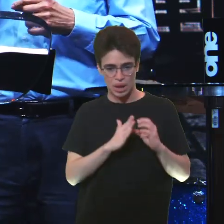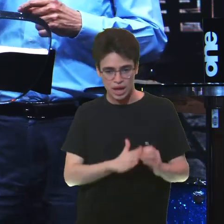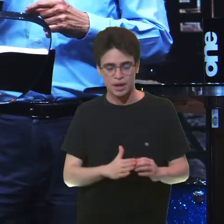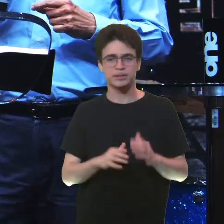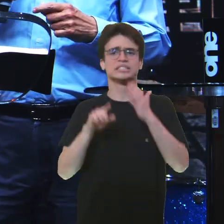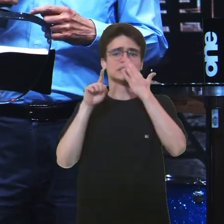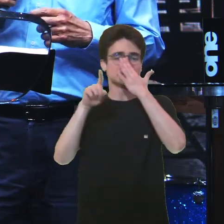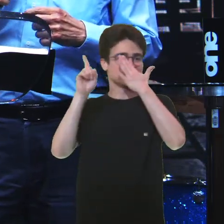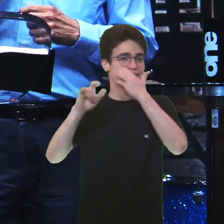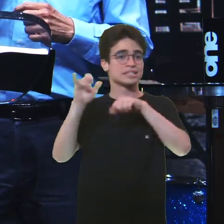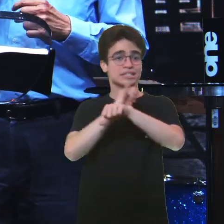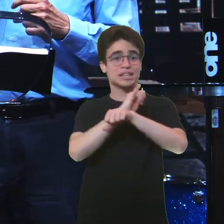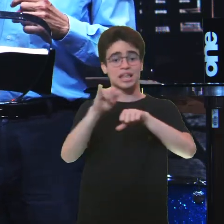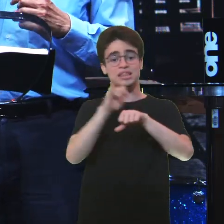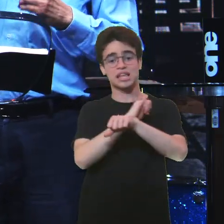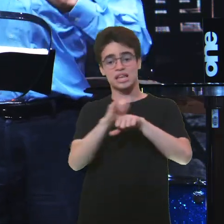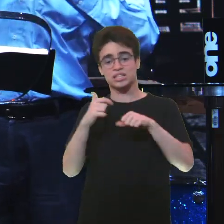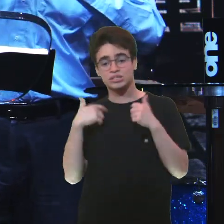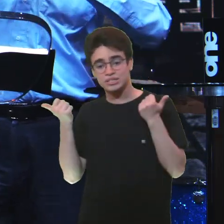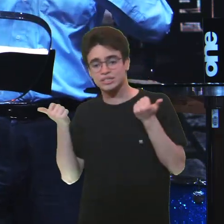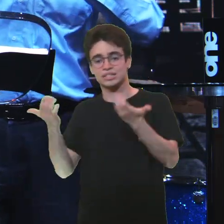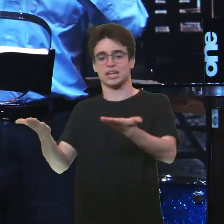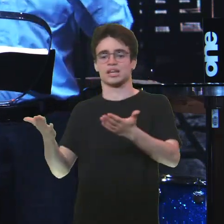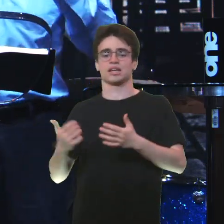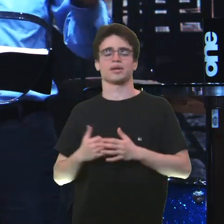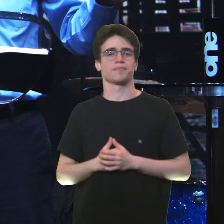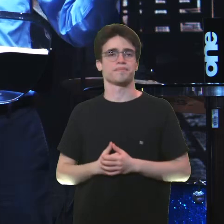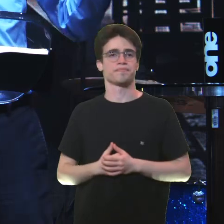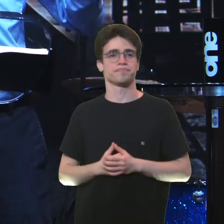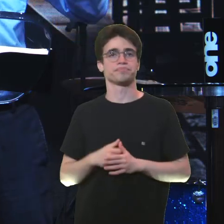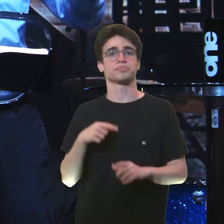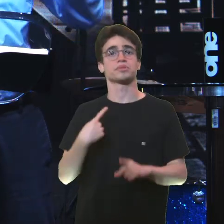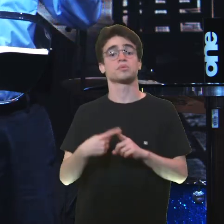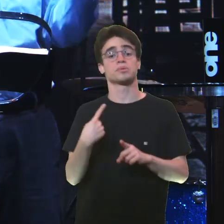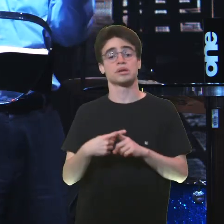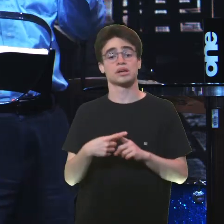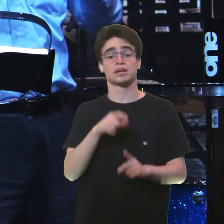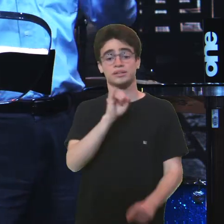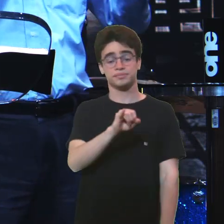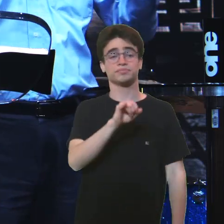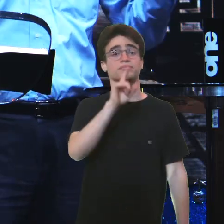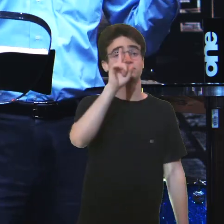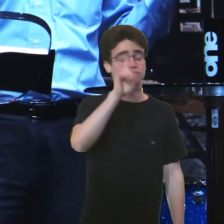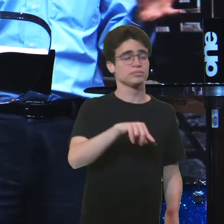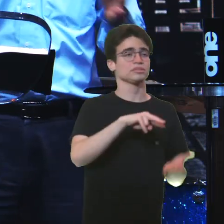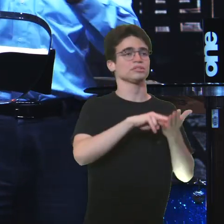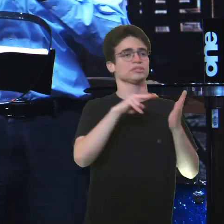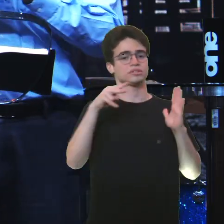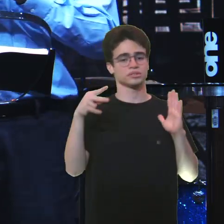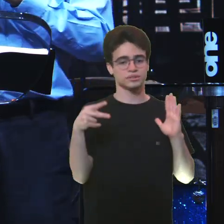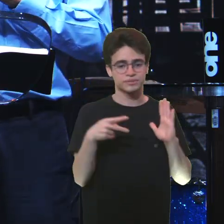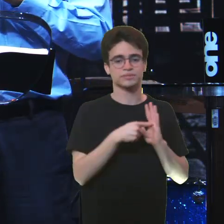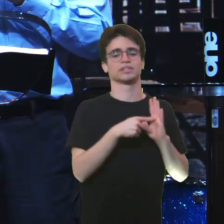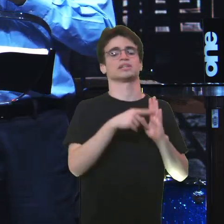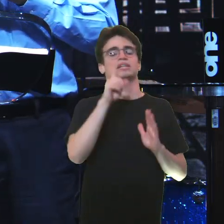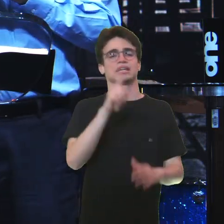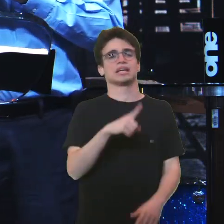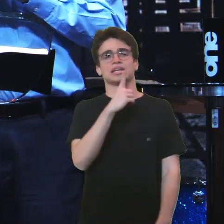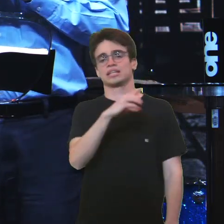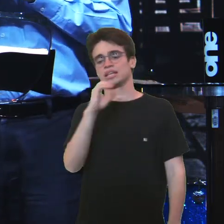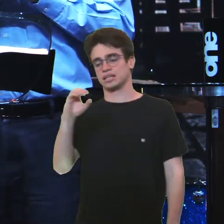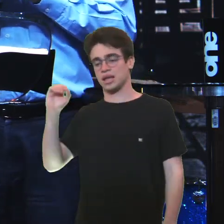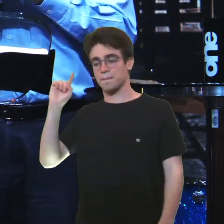foi a meta que eu propus para eles. Porque 100,000 niños es el 10% de la Porque- ciudad capital.